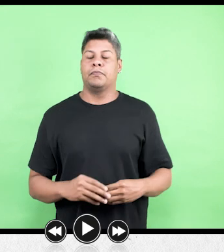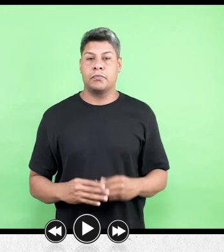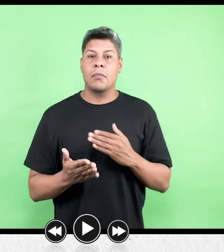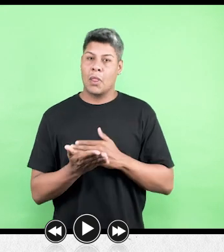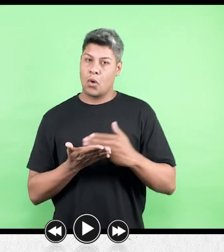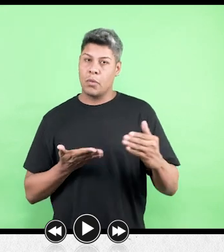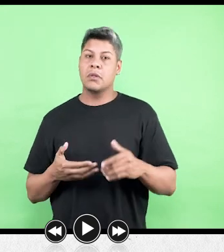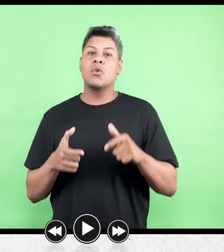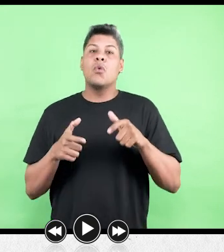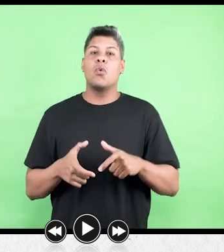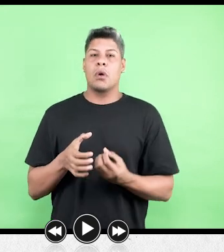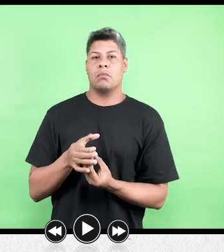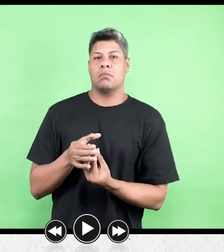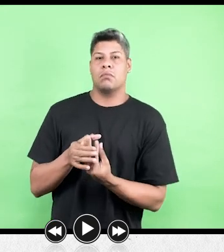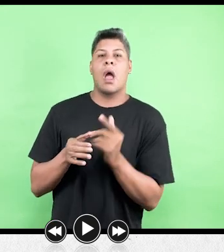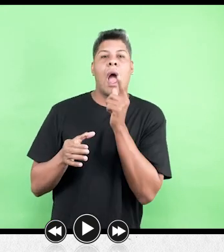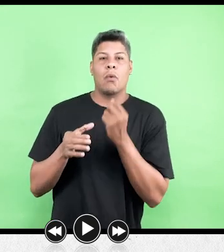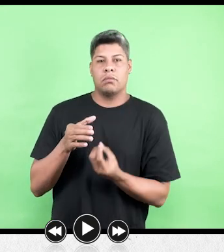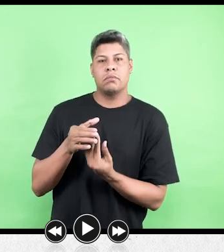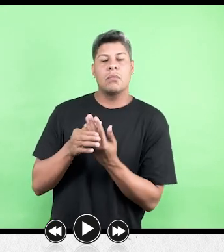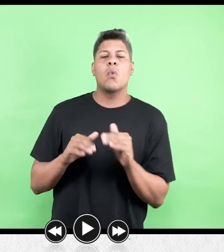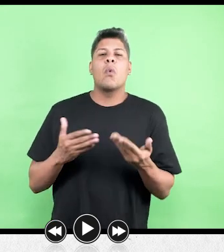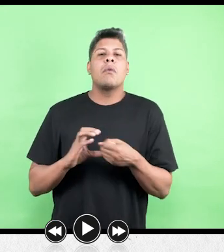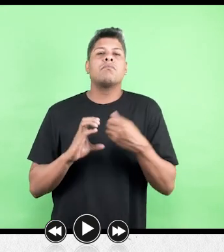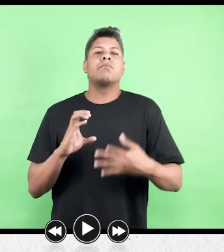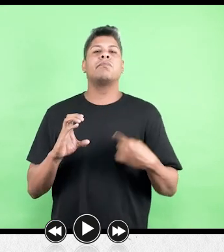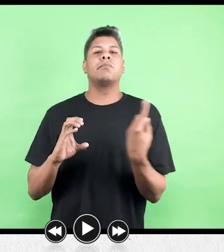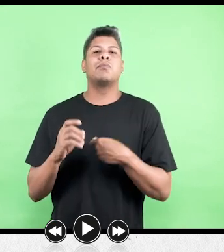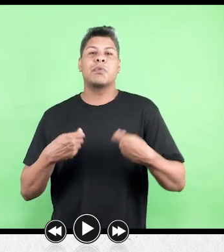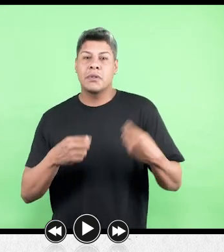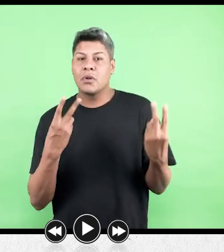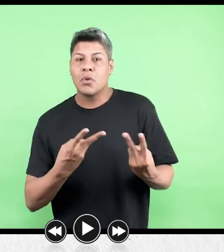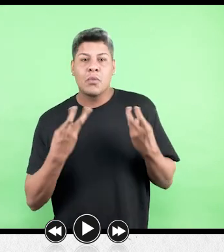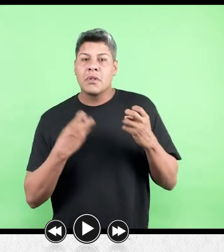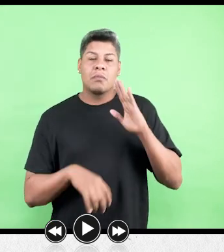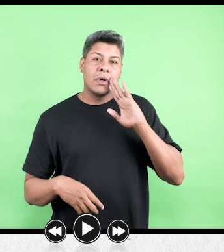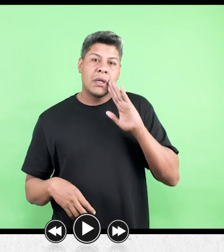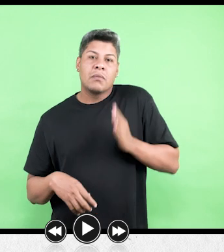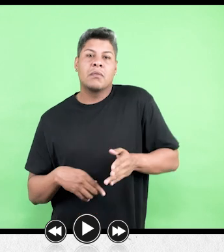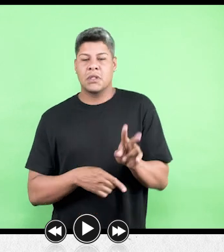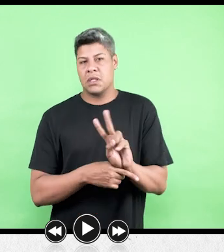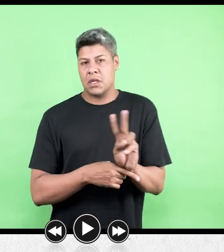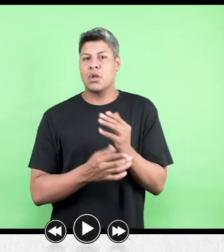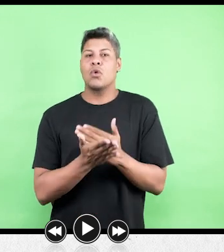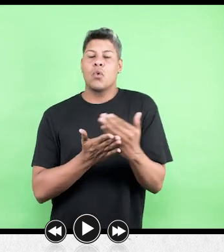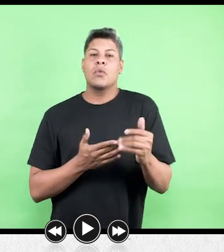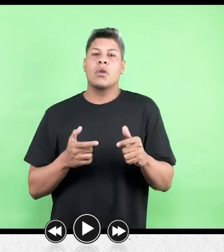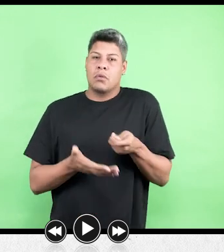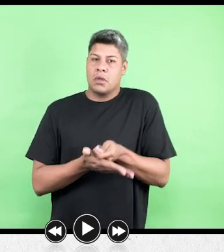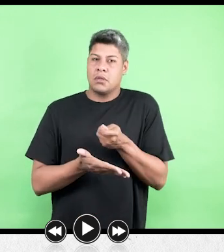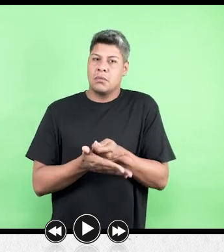os mananciais de captação, né? Quais são os aspectos que a gente precisa observar na fiscalização direta, começando pelas